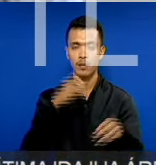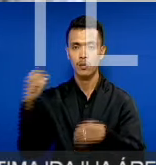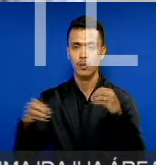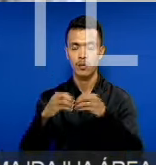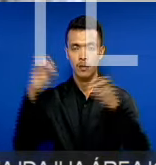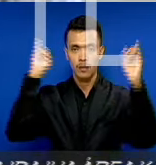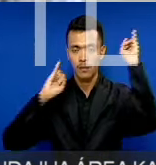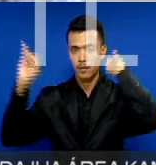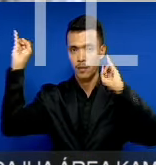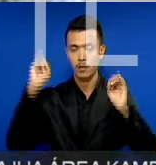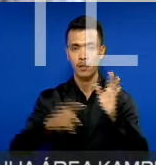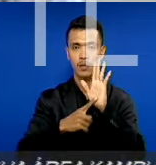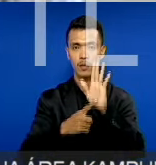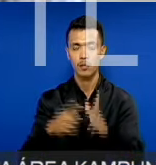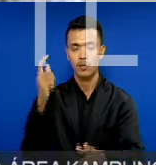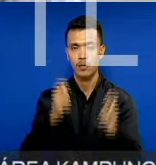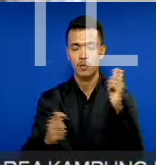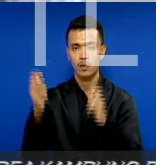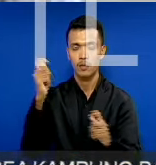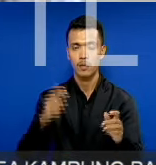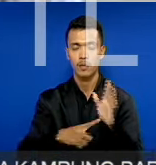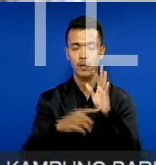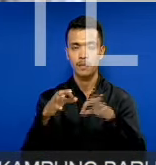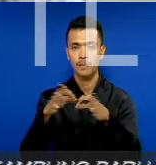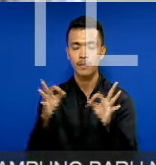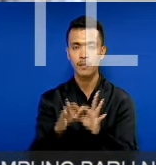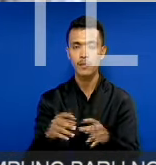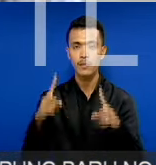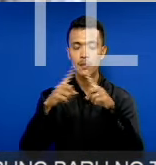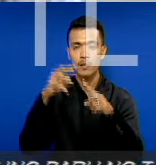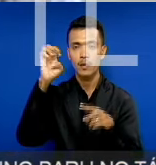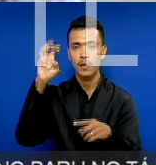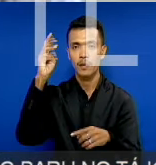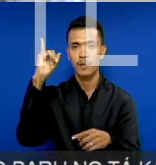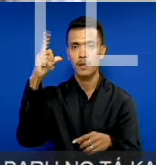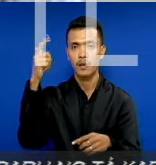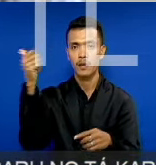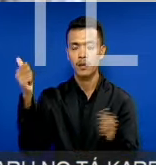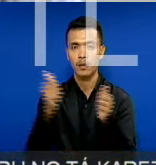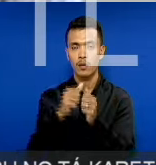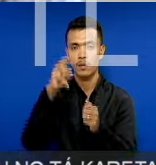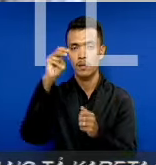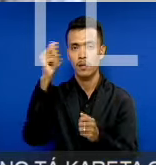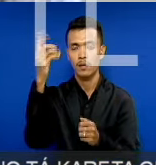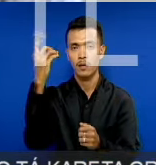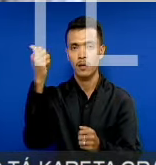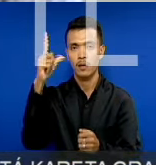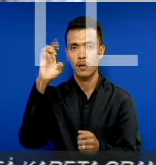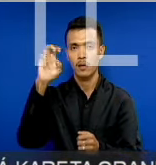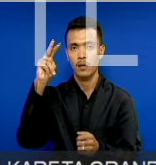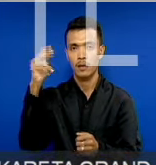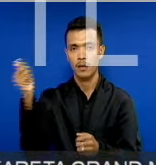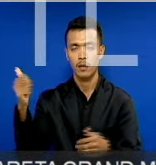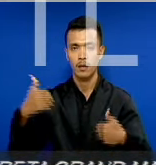informação de pública catac, Tribunal Recurso anula indulto ba condenada Emília Pires, ou Madalena Hanzan, e a processo